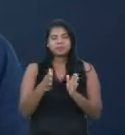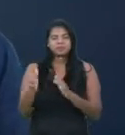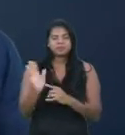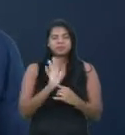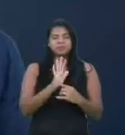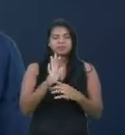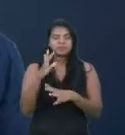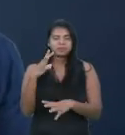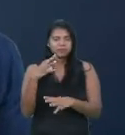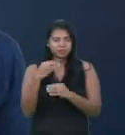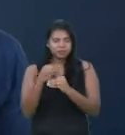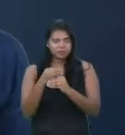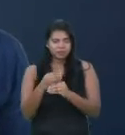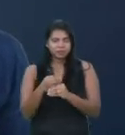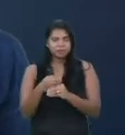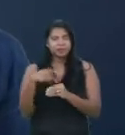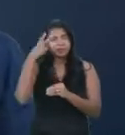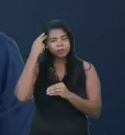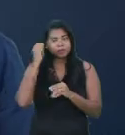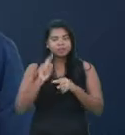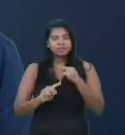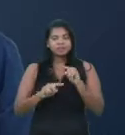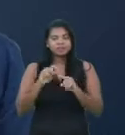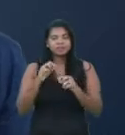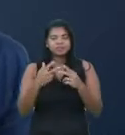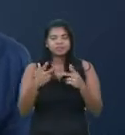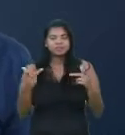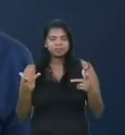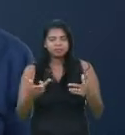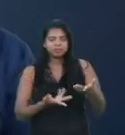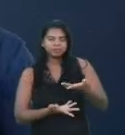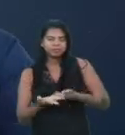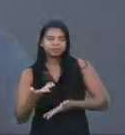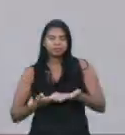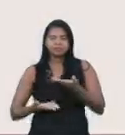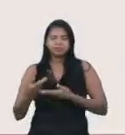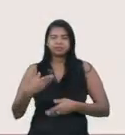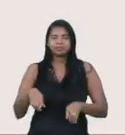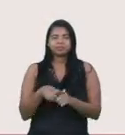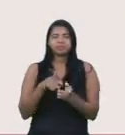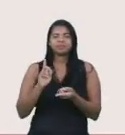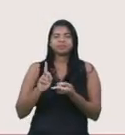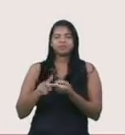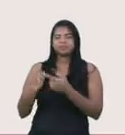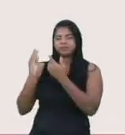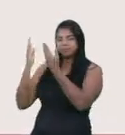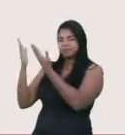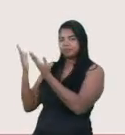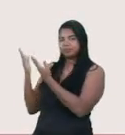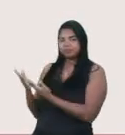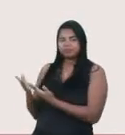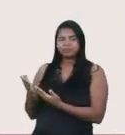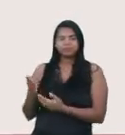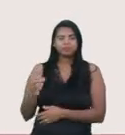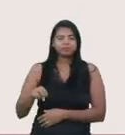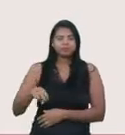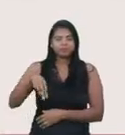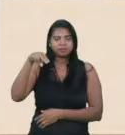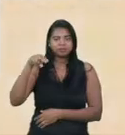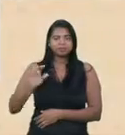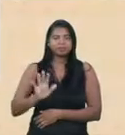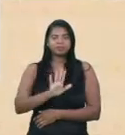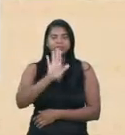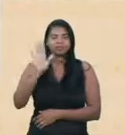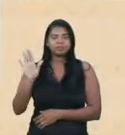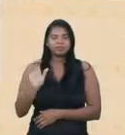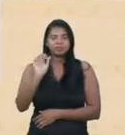certo, pelos mesmos materiais. E essa interação entre elas, devido aos polos norte e polo sul, vamos ter